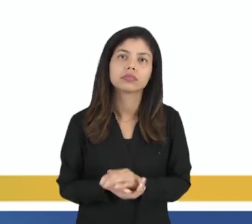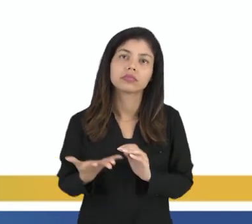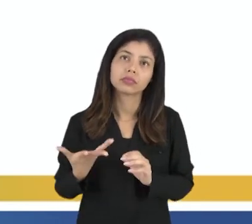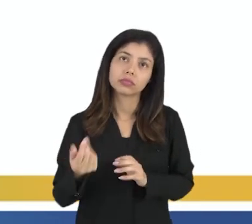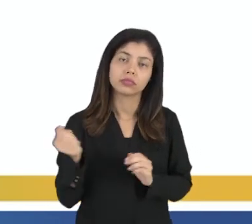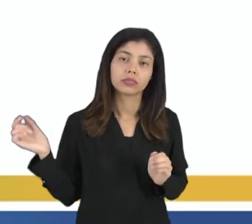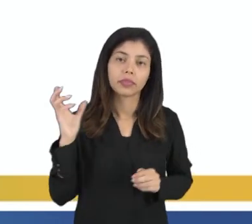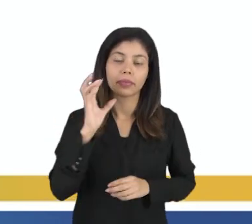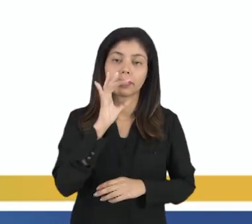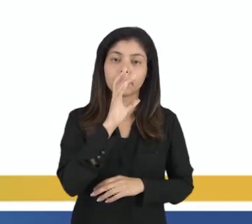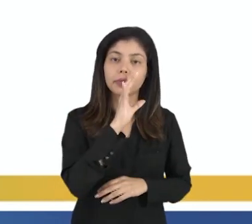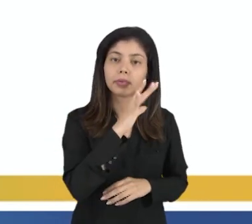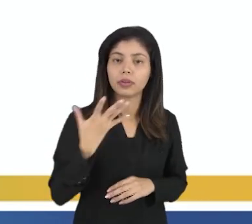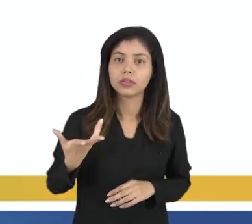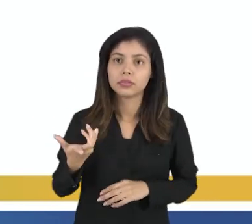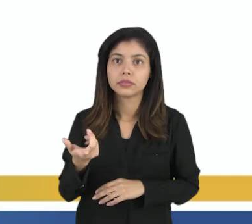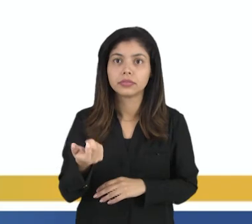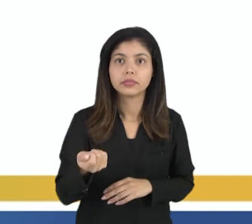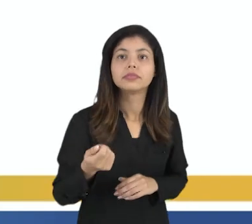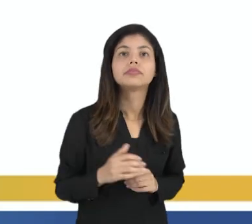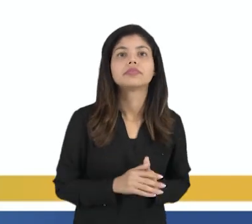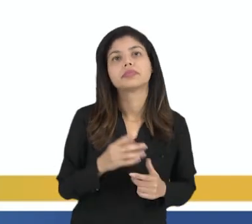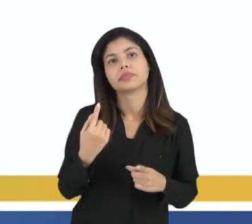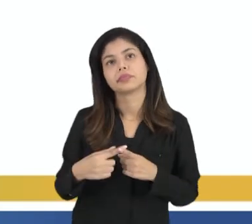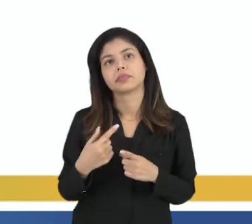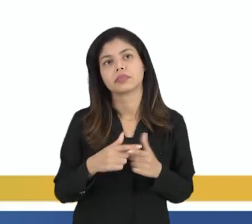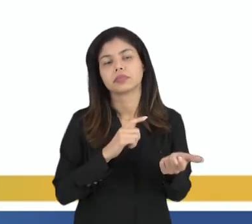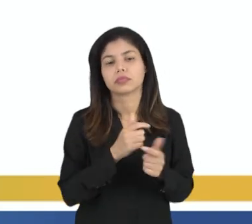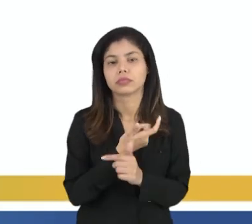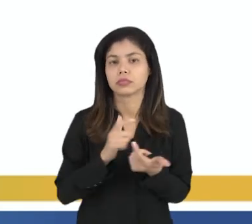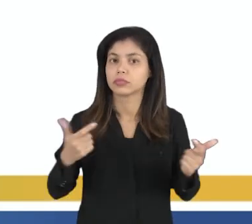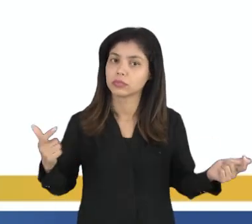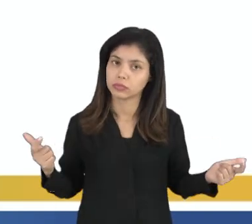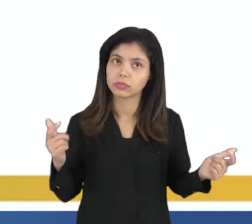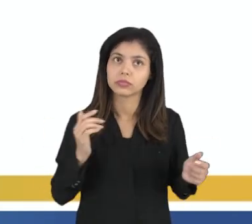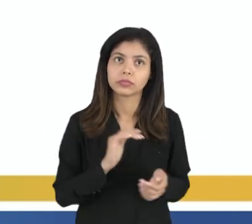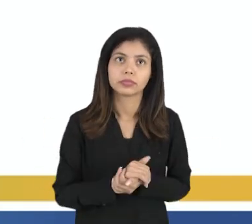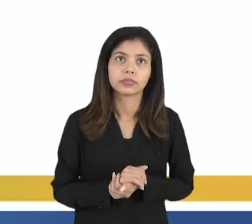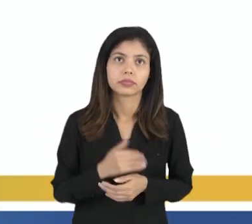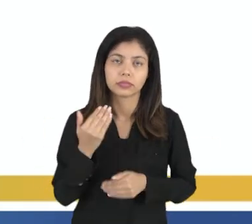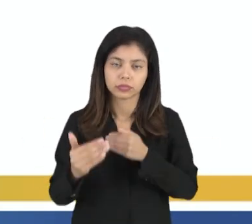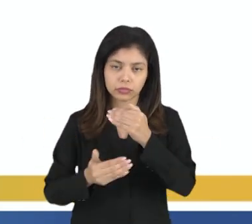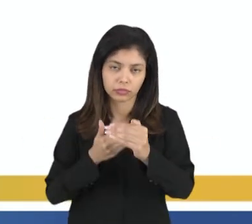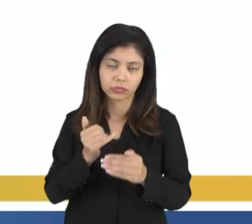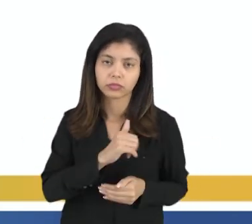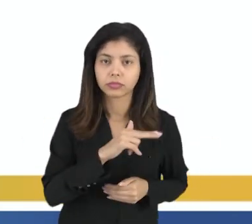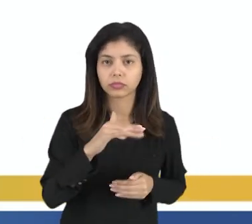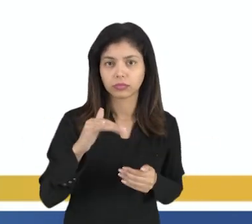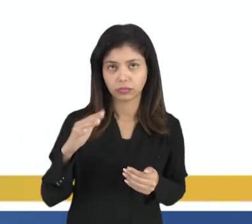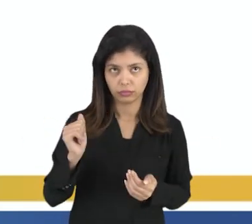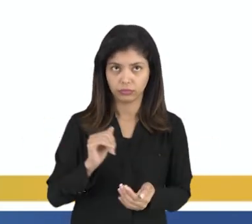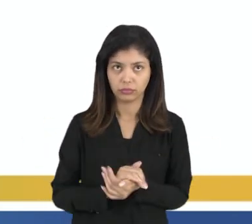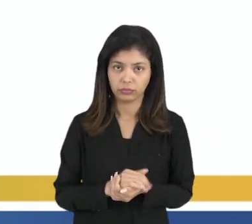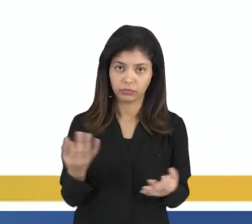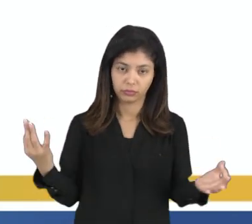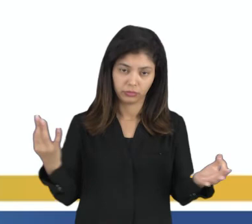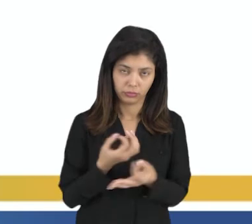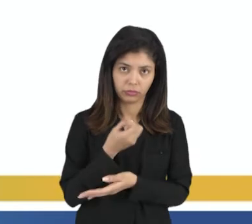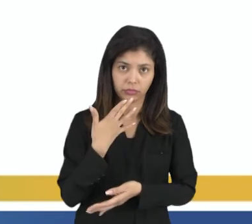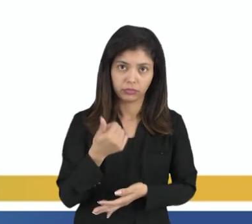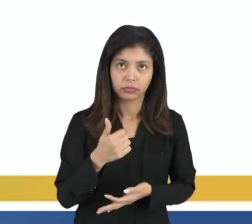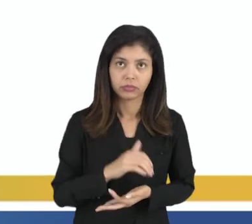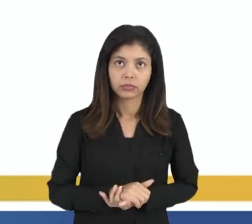receber calor, tá? Porque o ambiente está a maior temperatura, né? E esse processo ele nunca vai ser perfeito, tudo